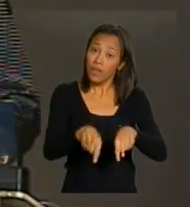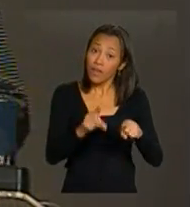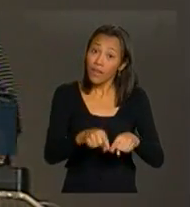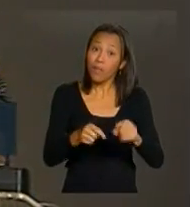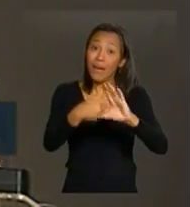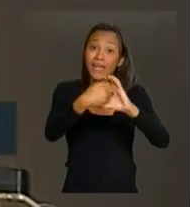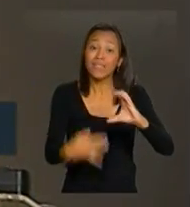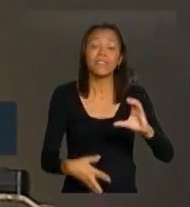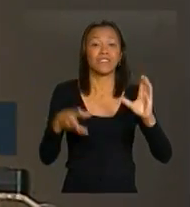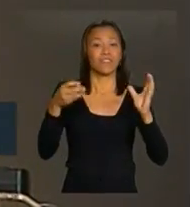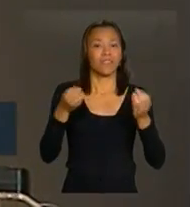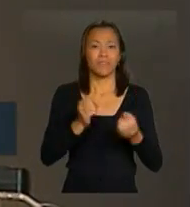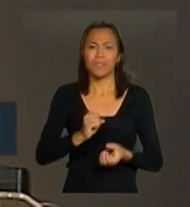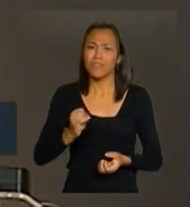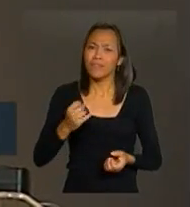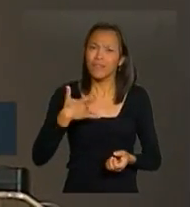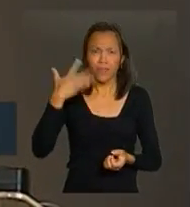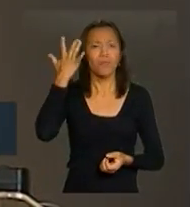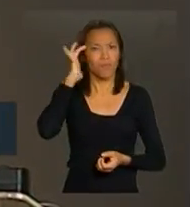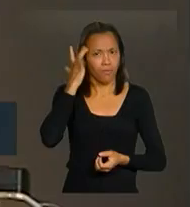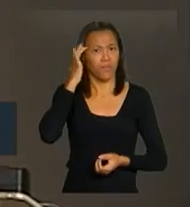eu considero